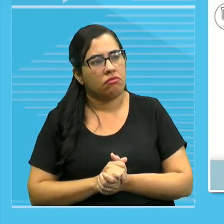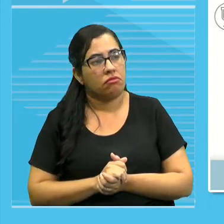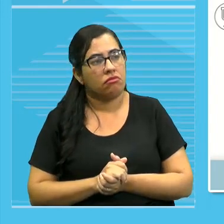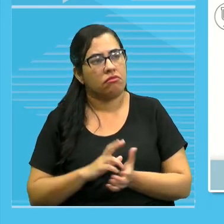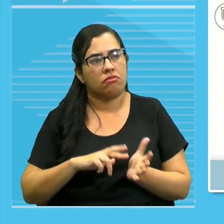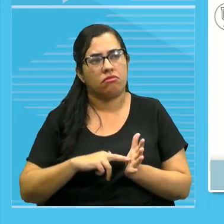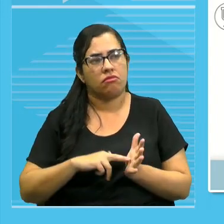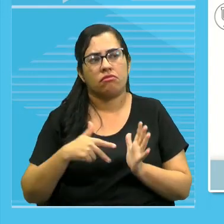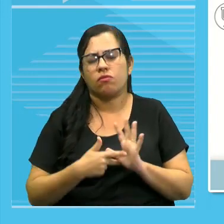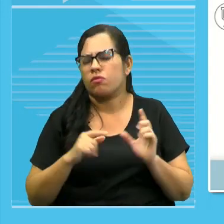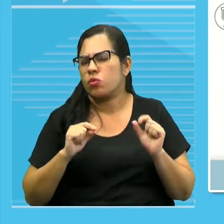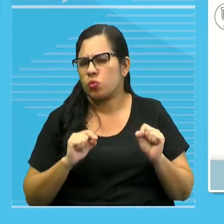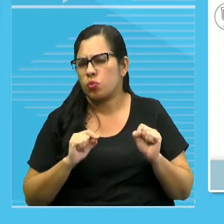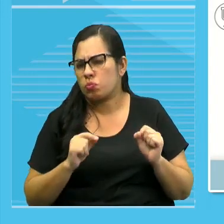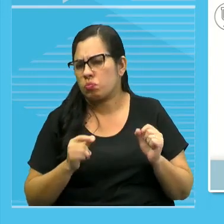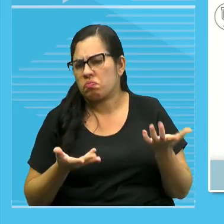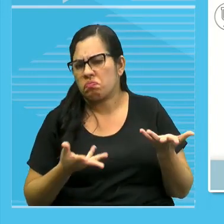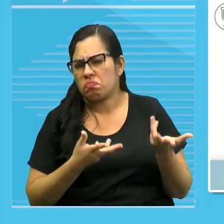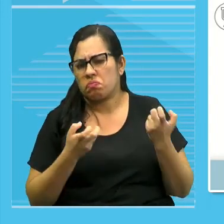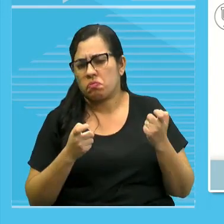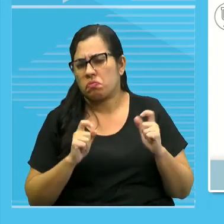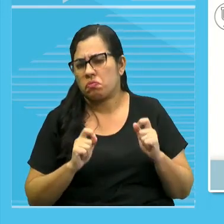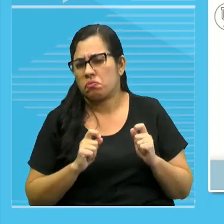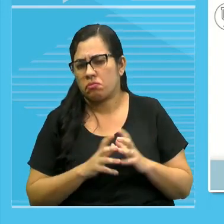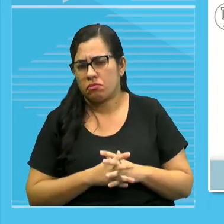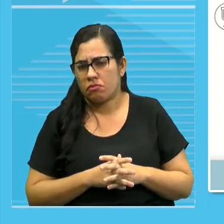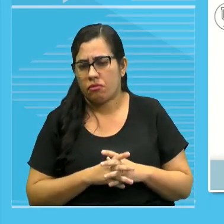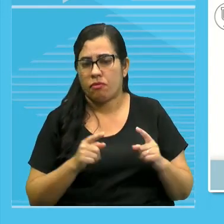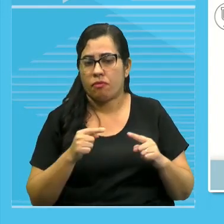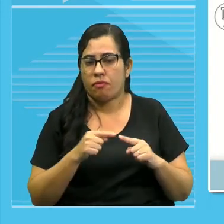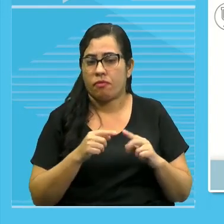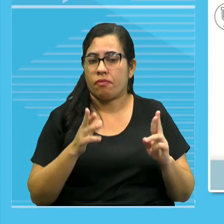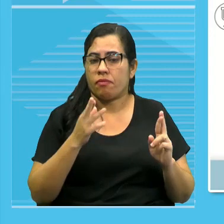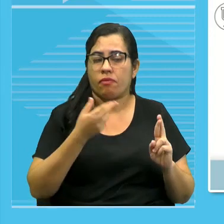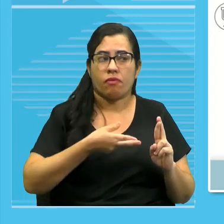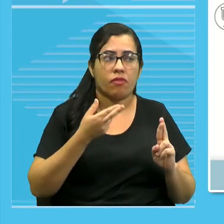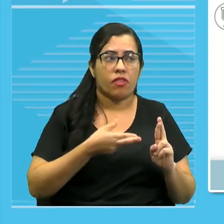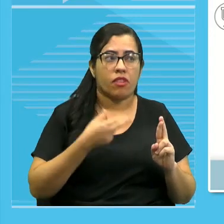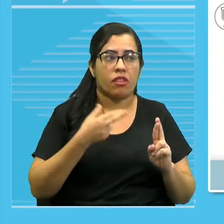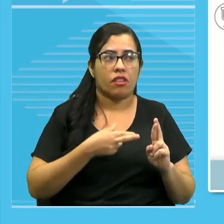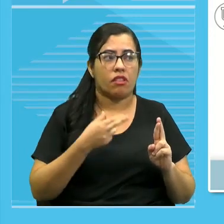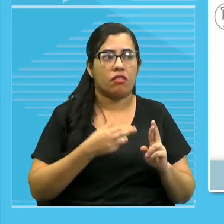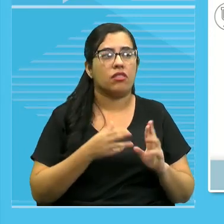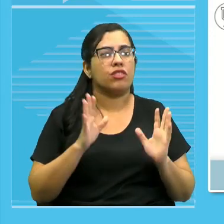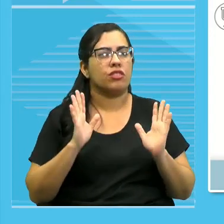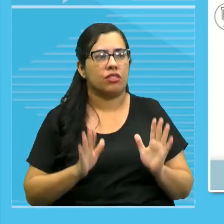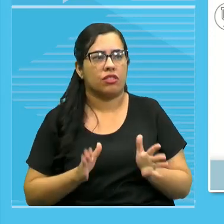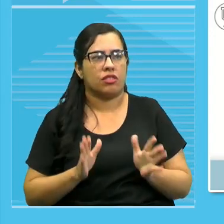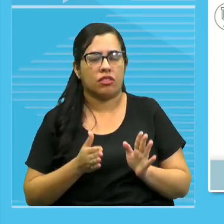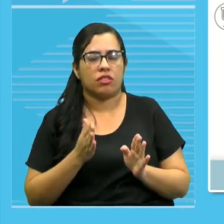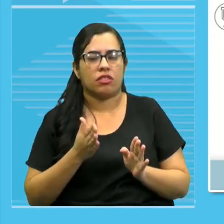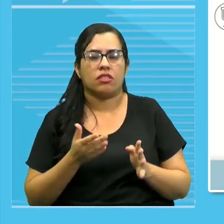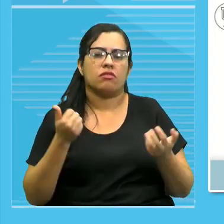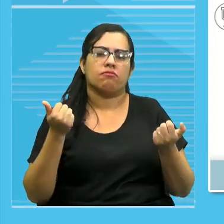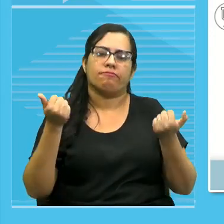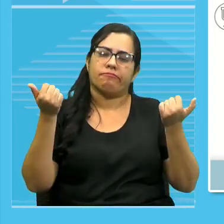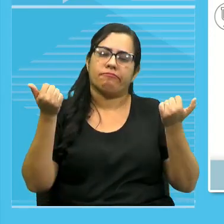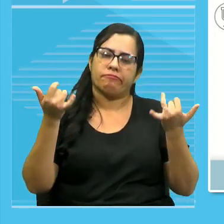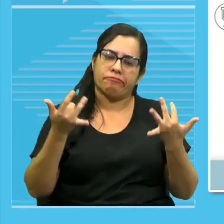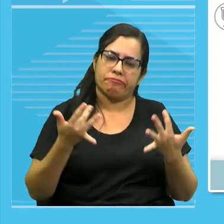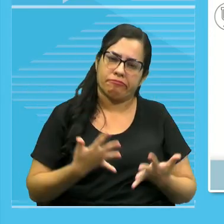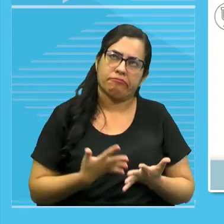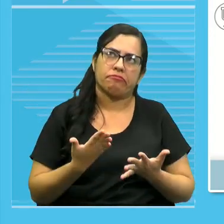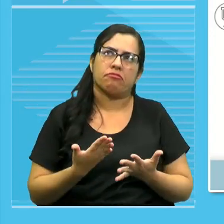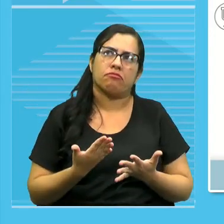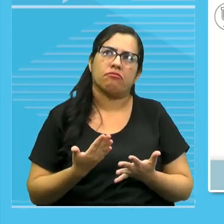definir o definir o que vai se referir pessoal a algo mencionado antes algo